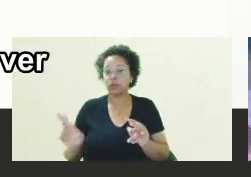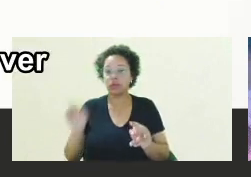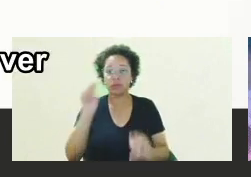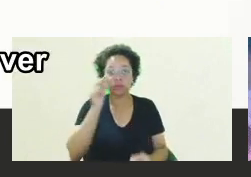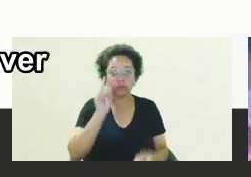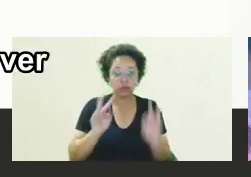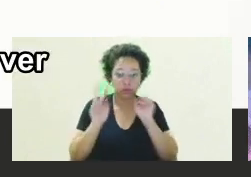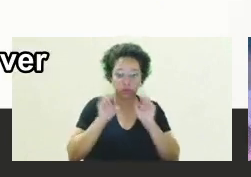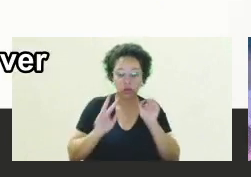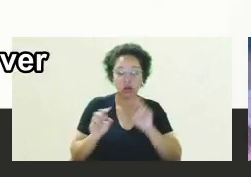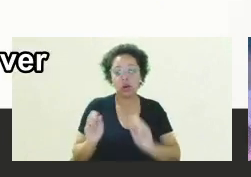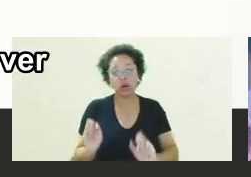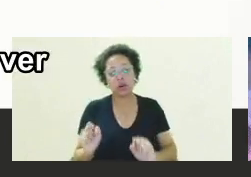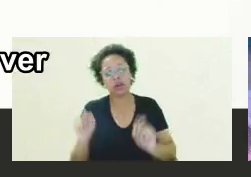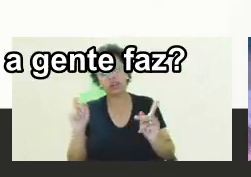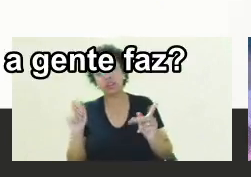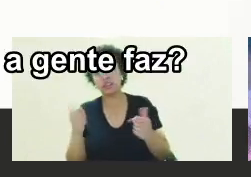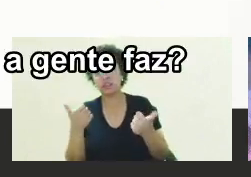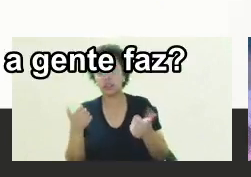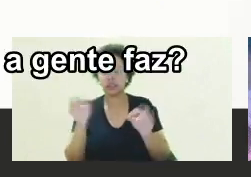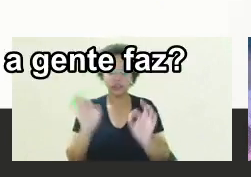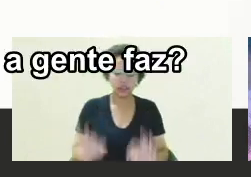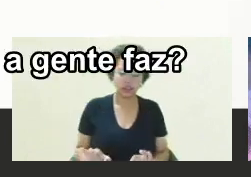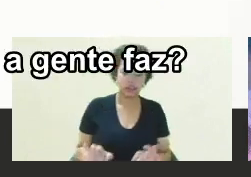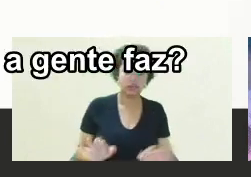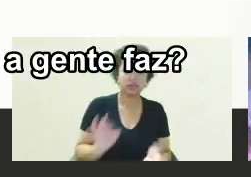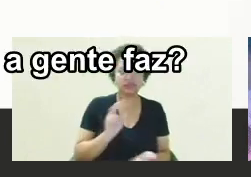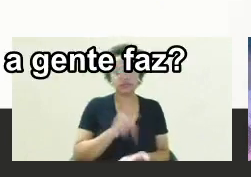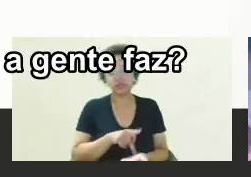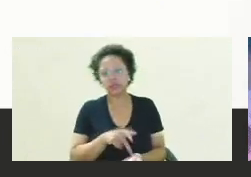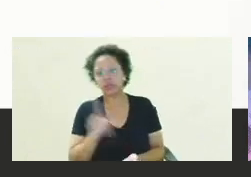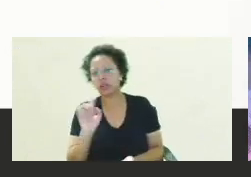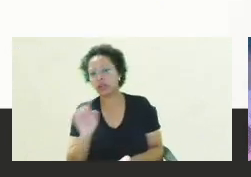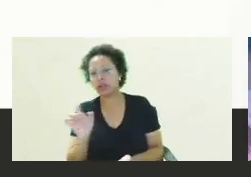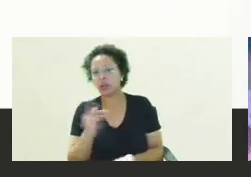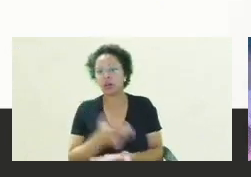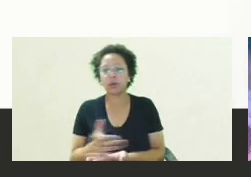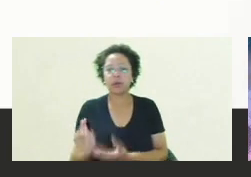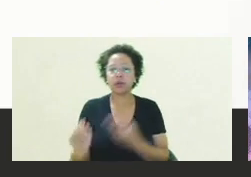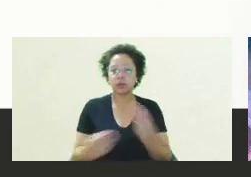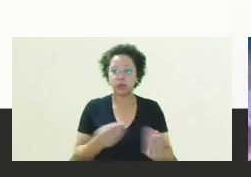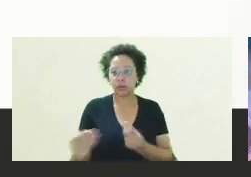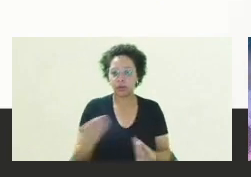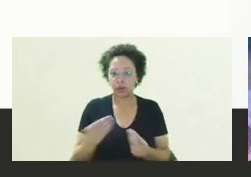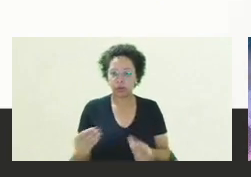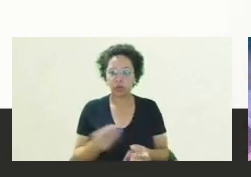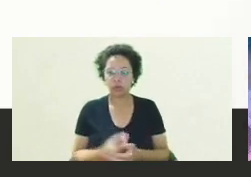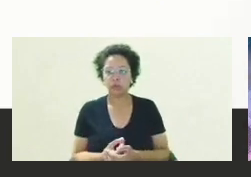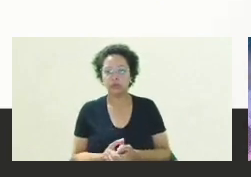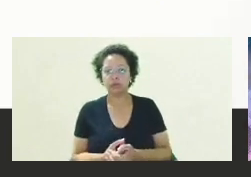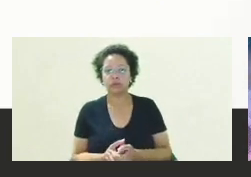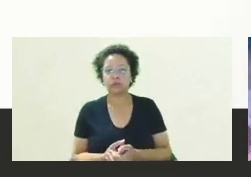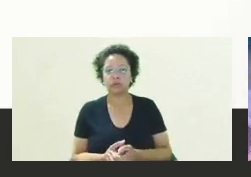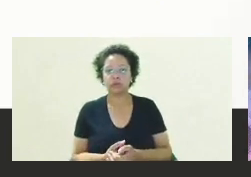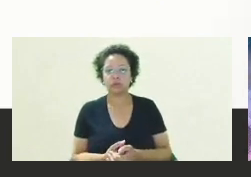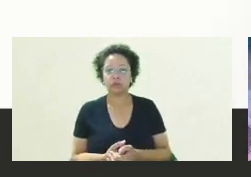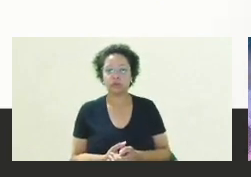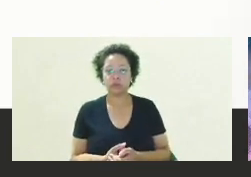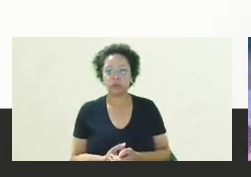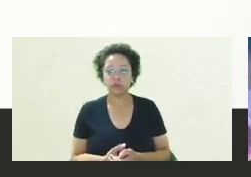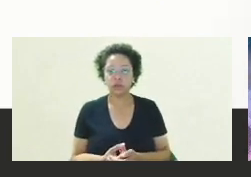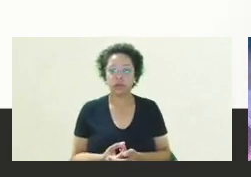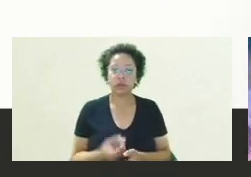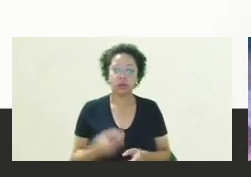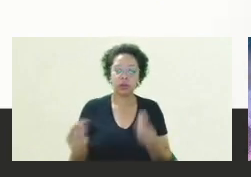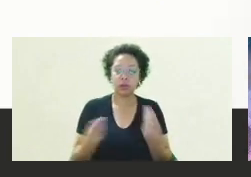se questionar, tá certo isso? Vamos ver por onde a gente começa, o que a gente faz, né? Como integrar essa coisa do